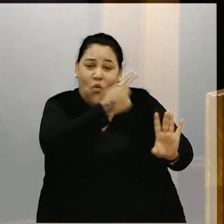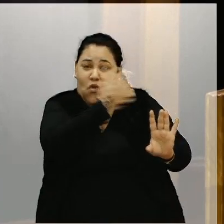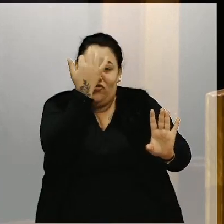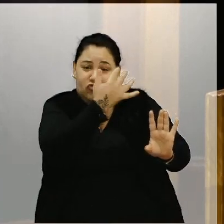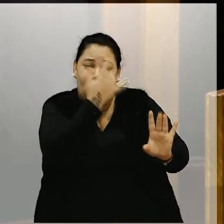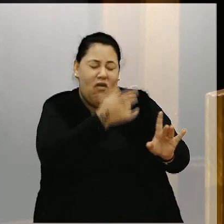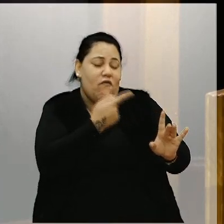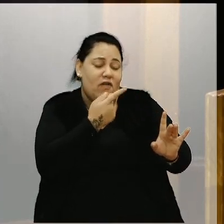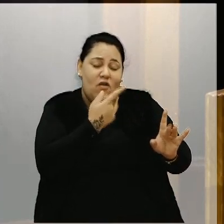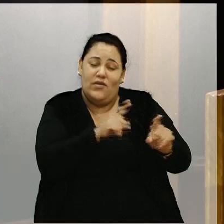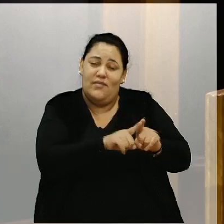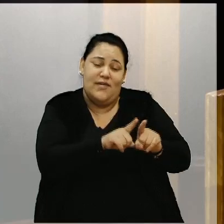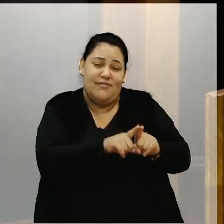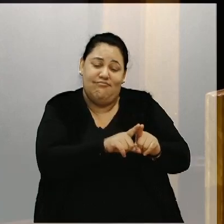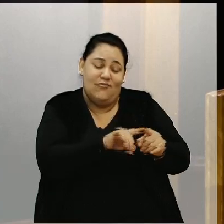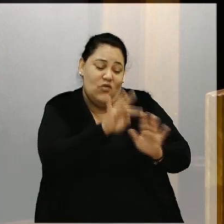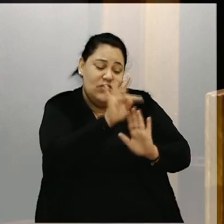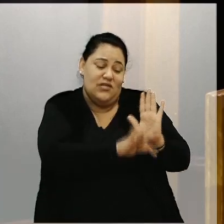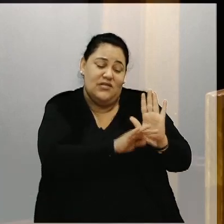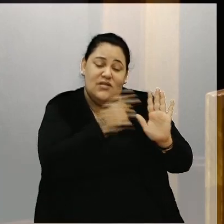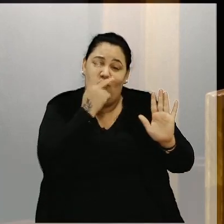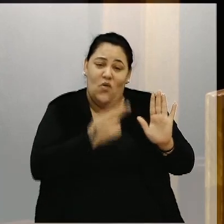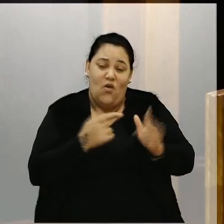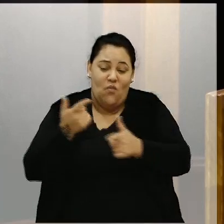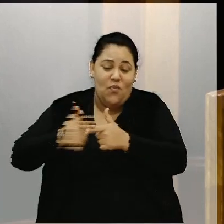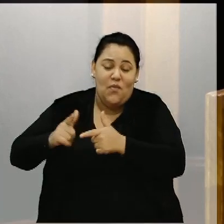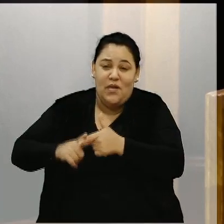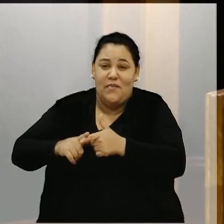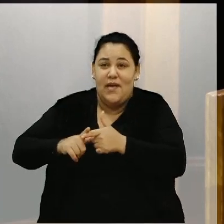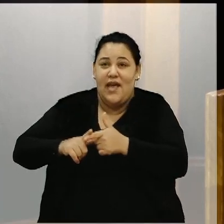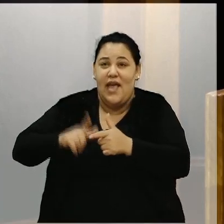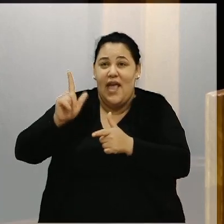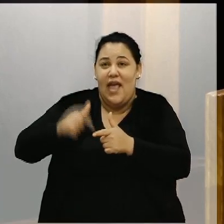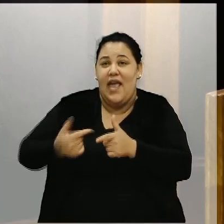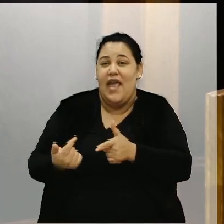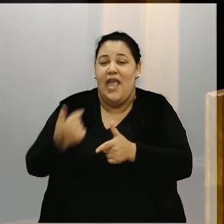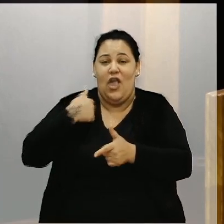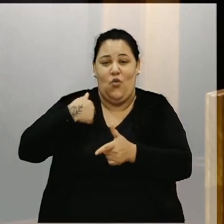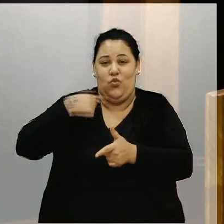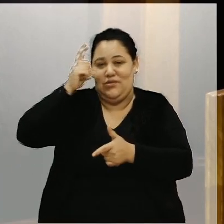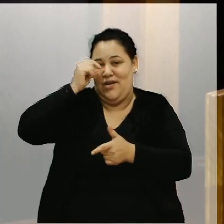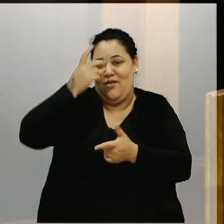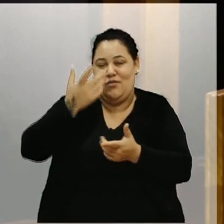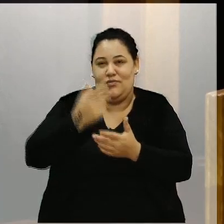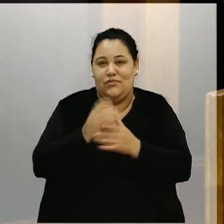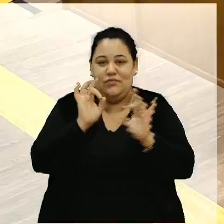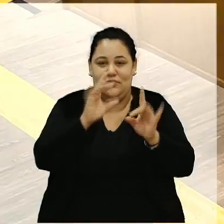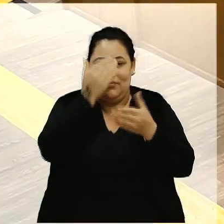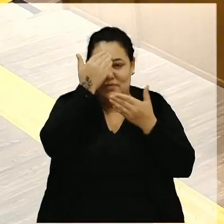exatamente o mesmo texto. O problema é o que eu falei, não o que ele falou à sua época. Muito obrigado.